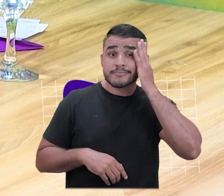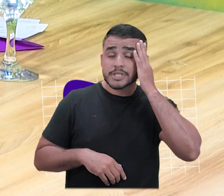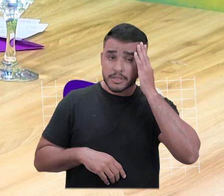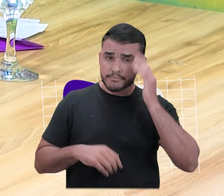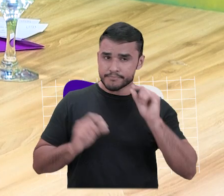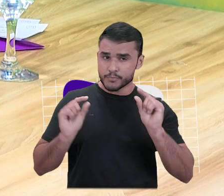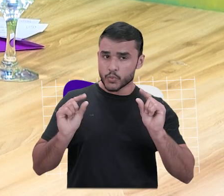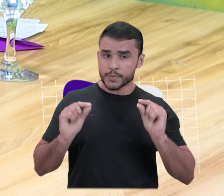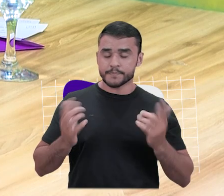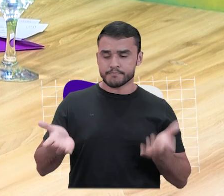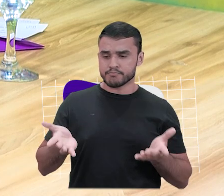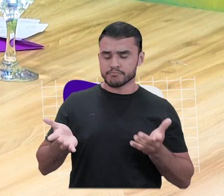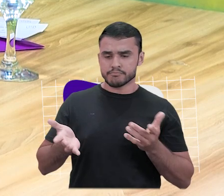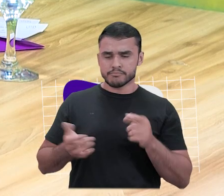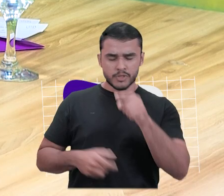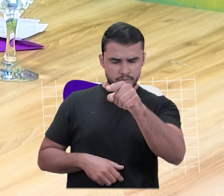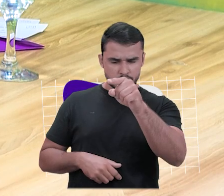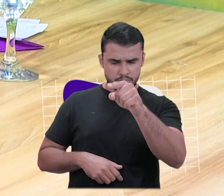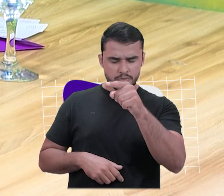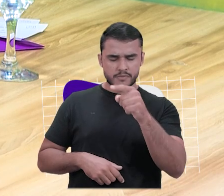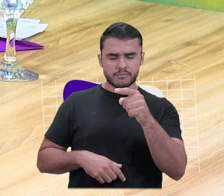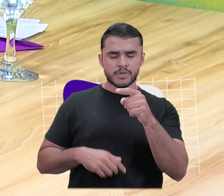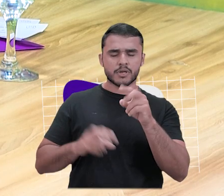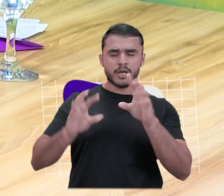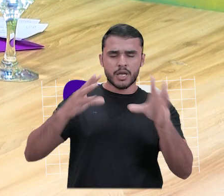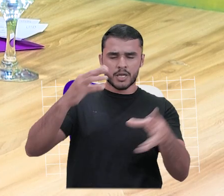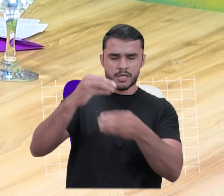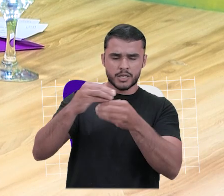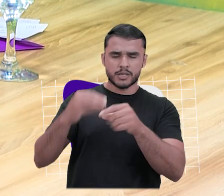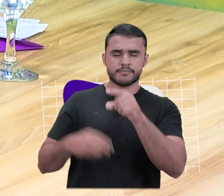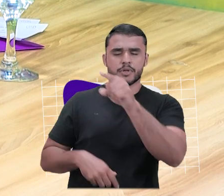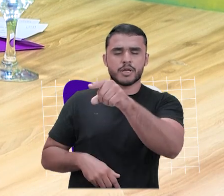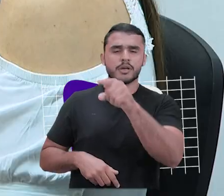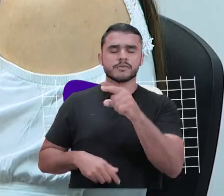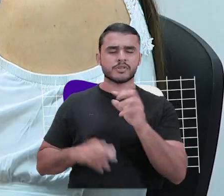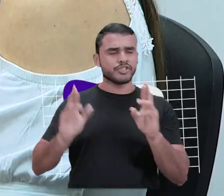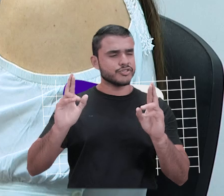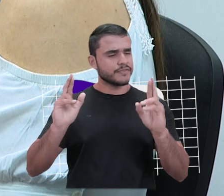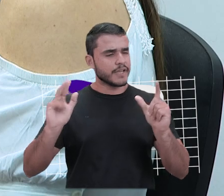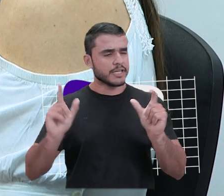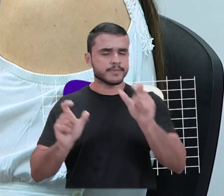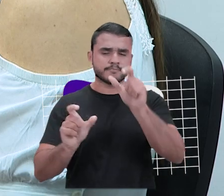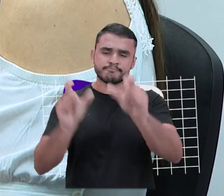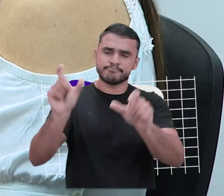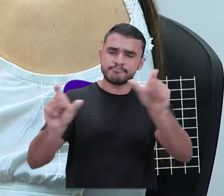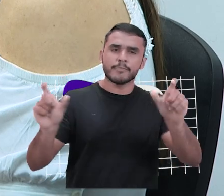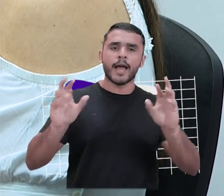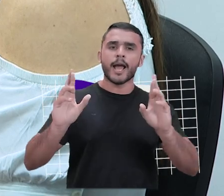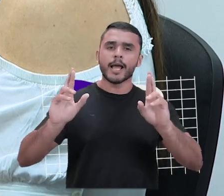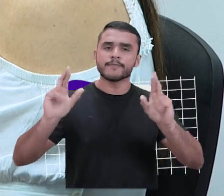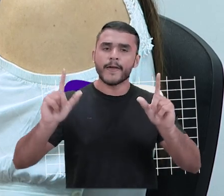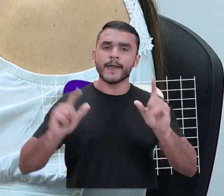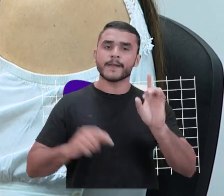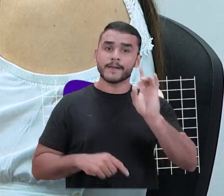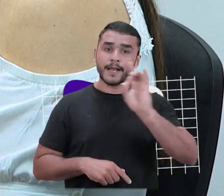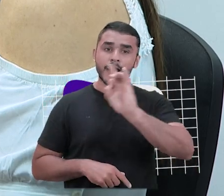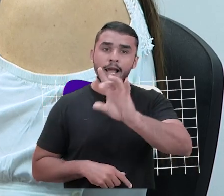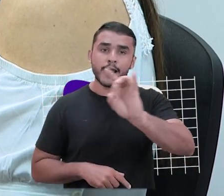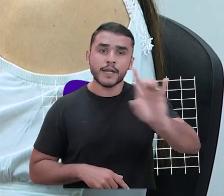falou anteriormente dessas questões da diferença e tudo, e eu pensando, quando eu entrei no